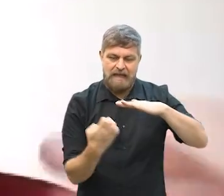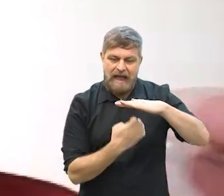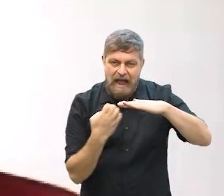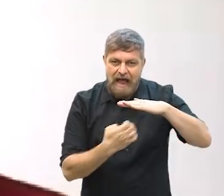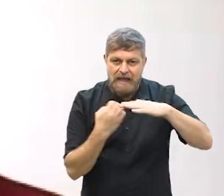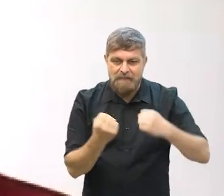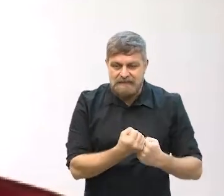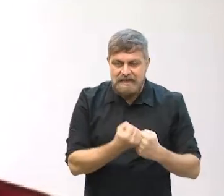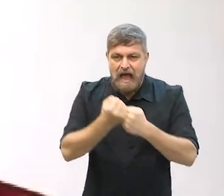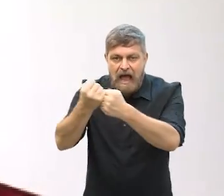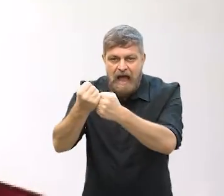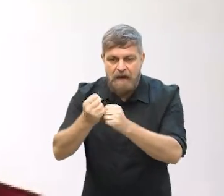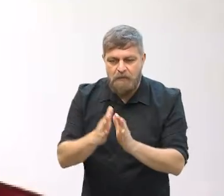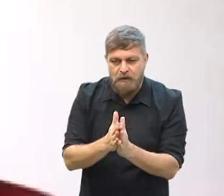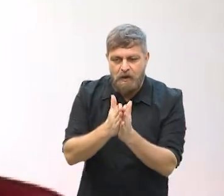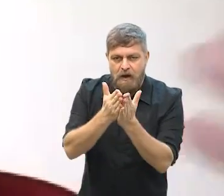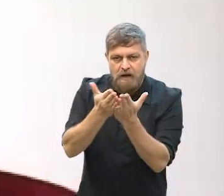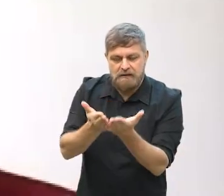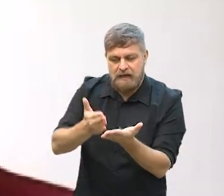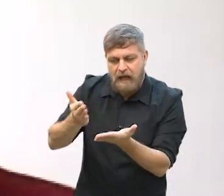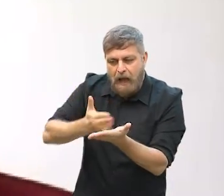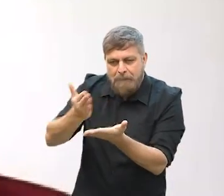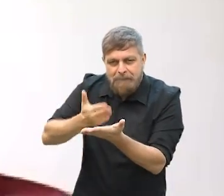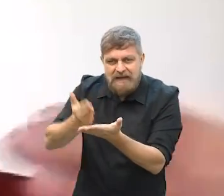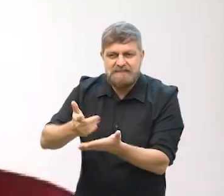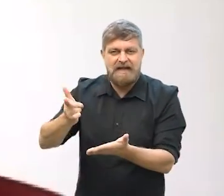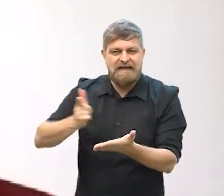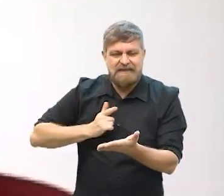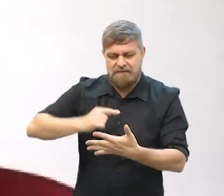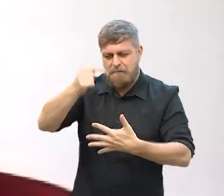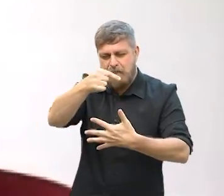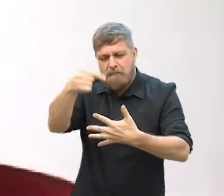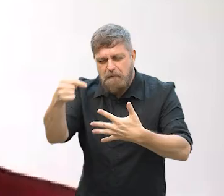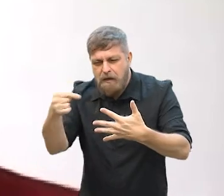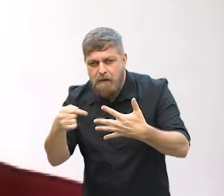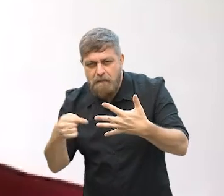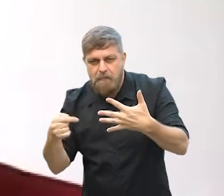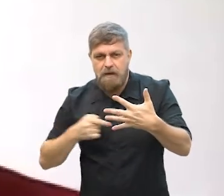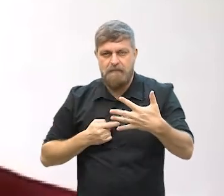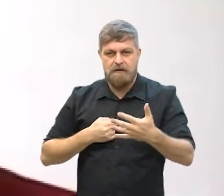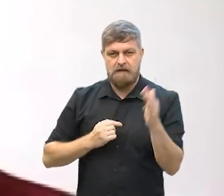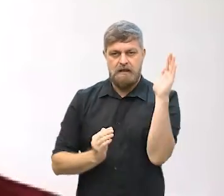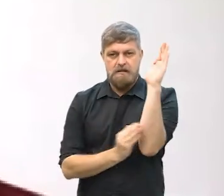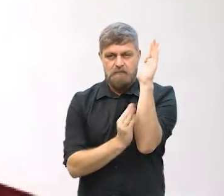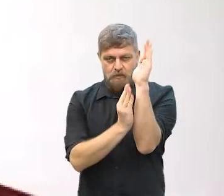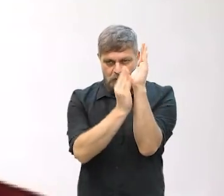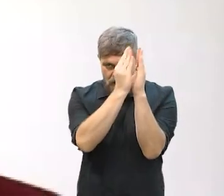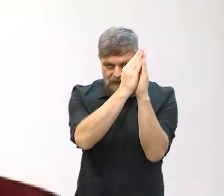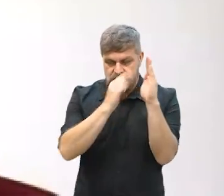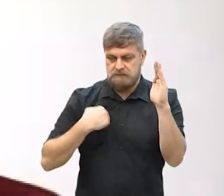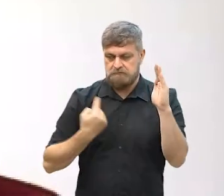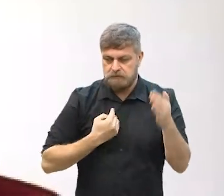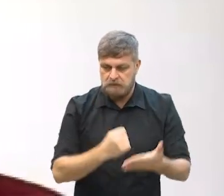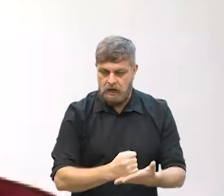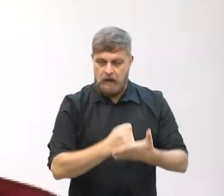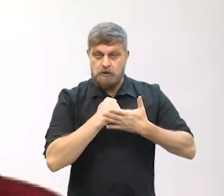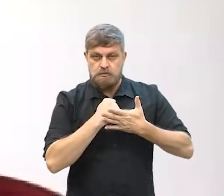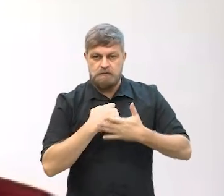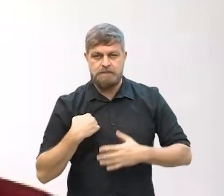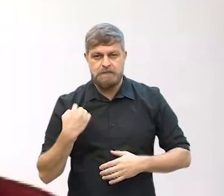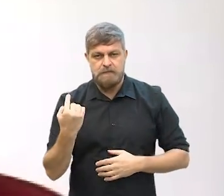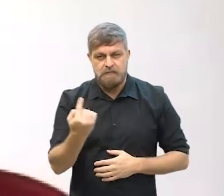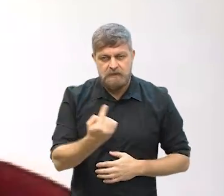na construção das capas, né? Na tiragem do ISBN e todas essas questões mais burocráticas, né? Então,